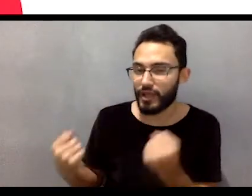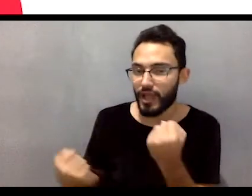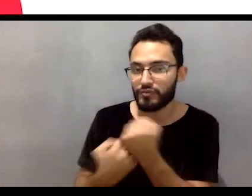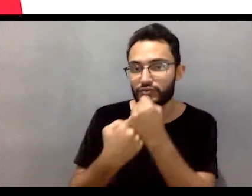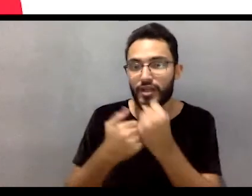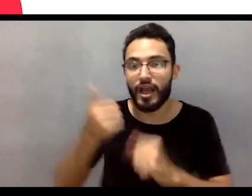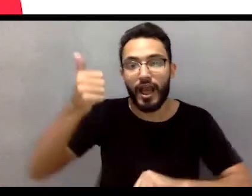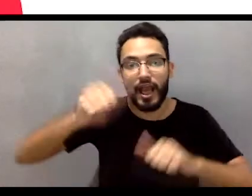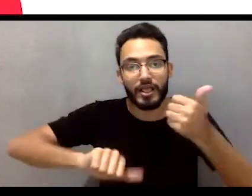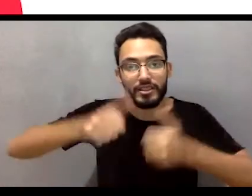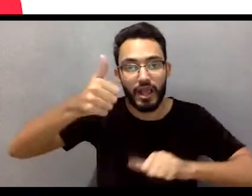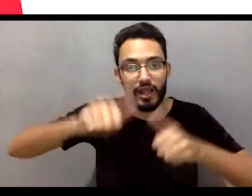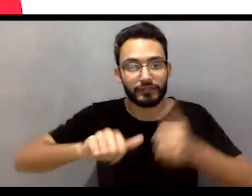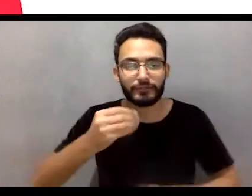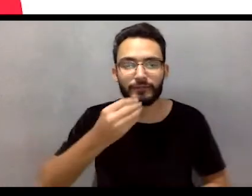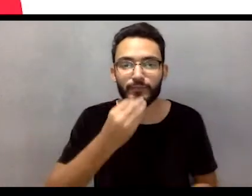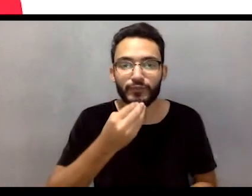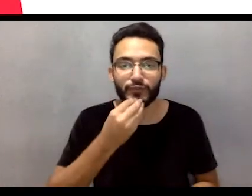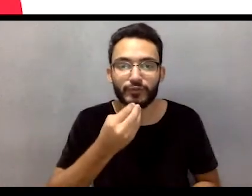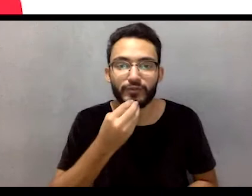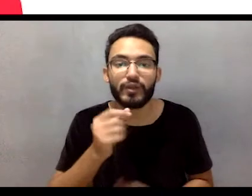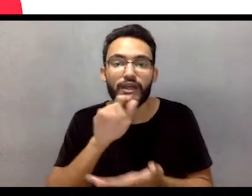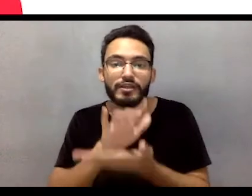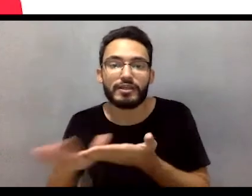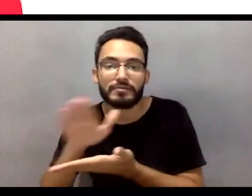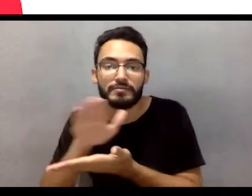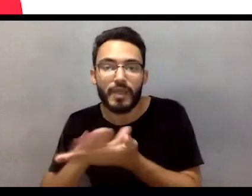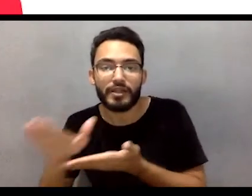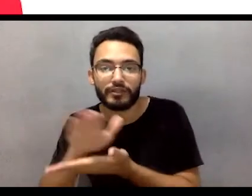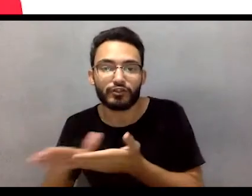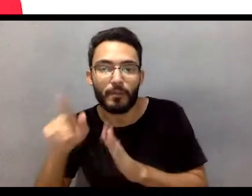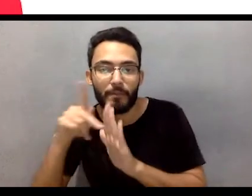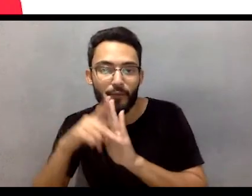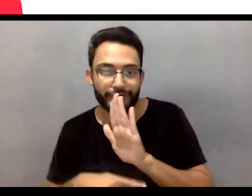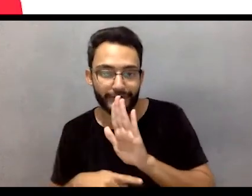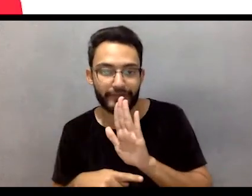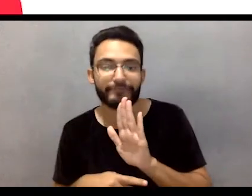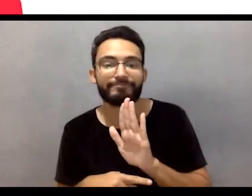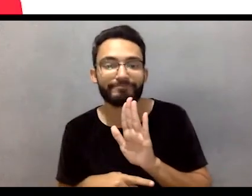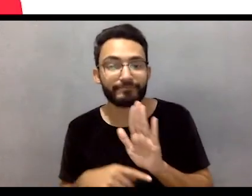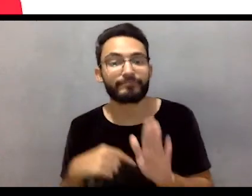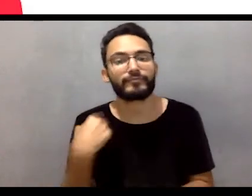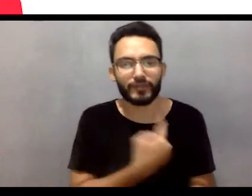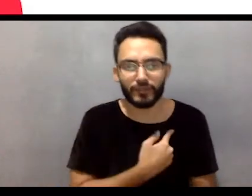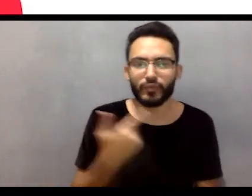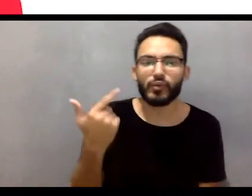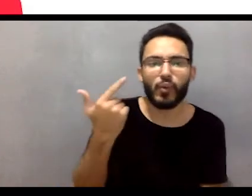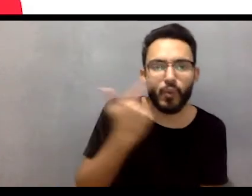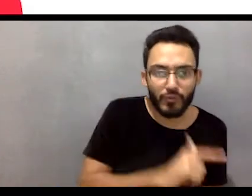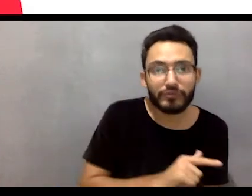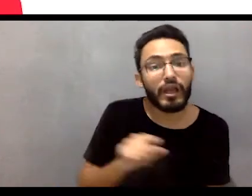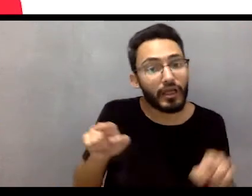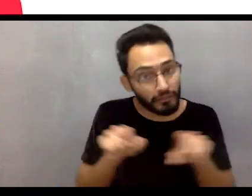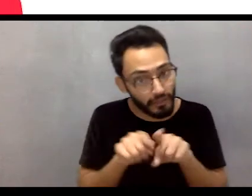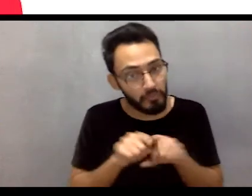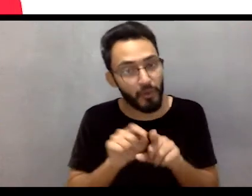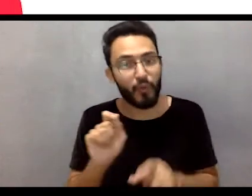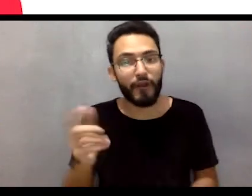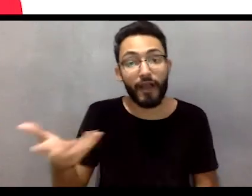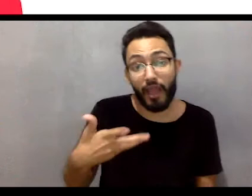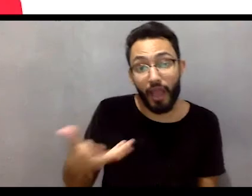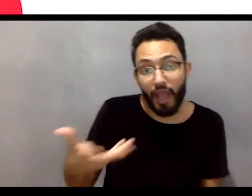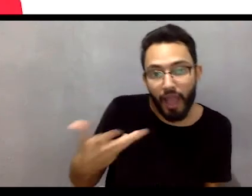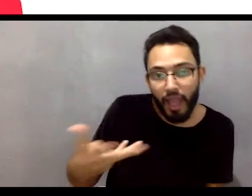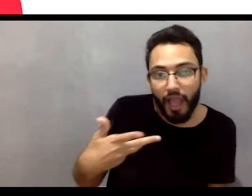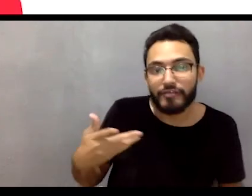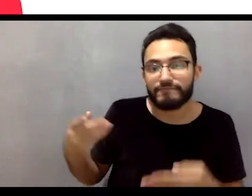análise de possíveis desperdícios do projeto. A gente consegue também acelerar